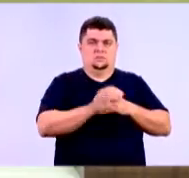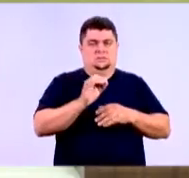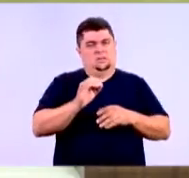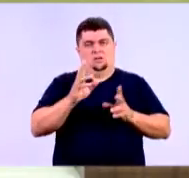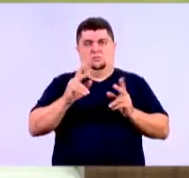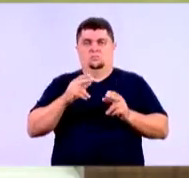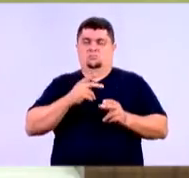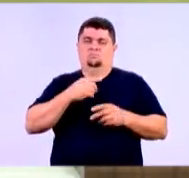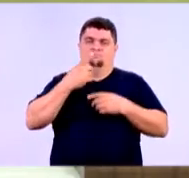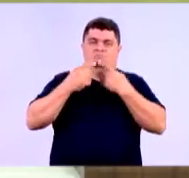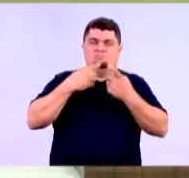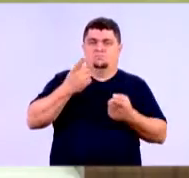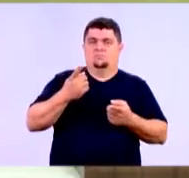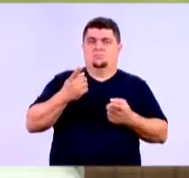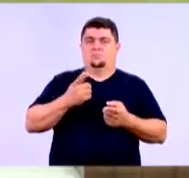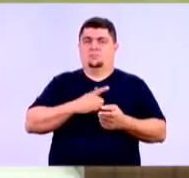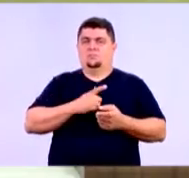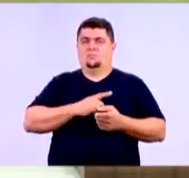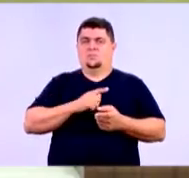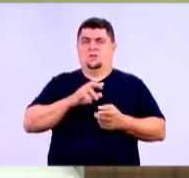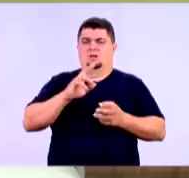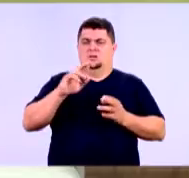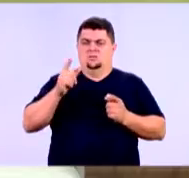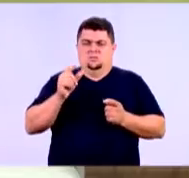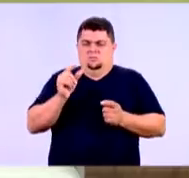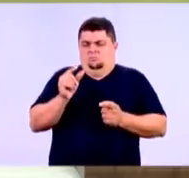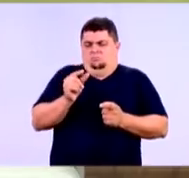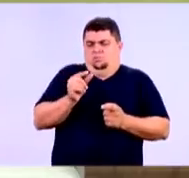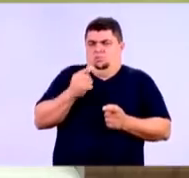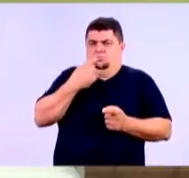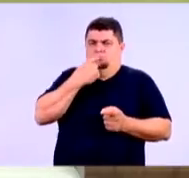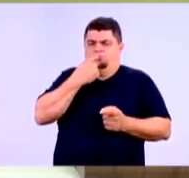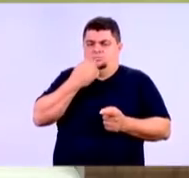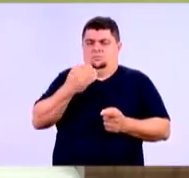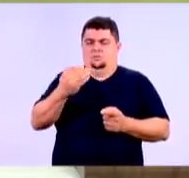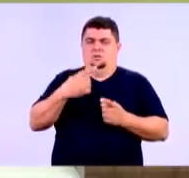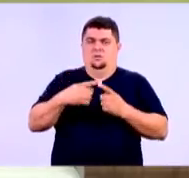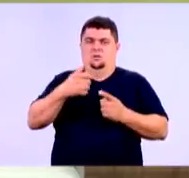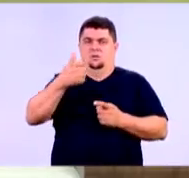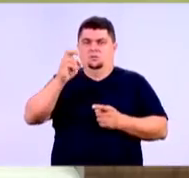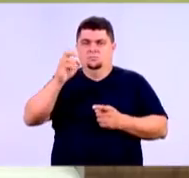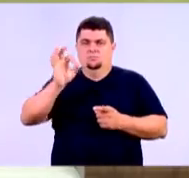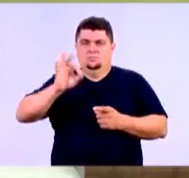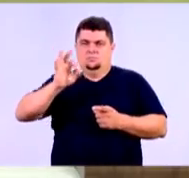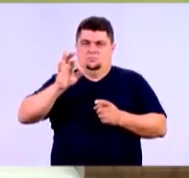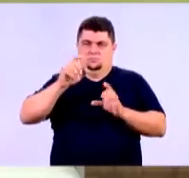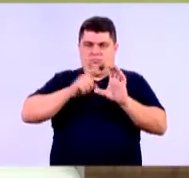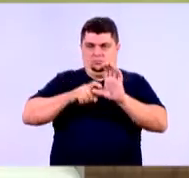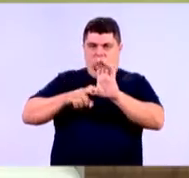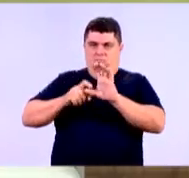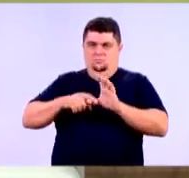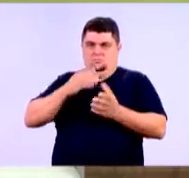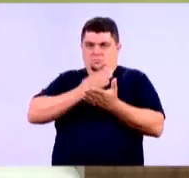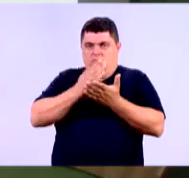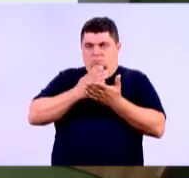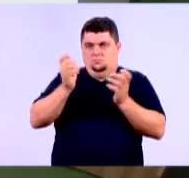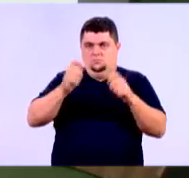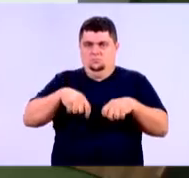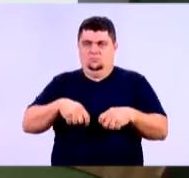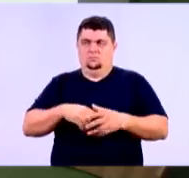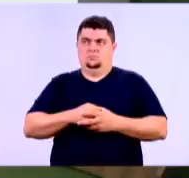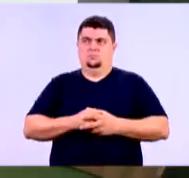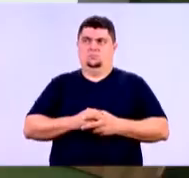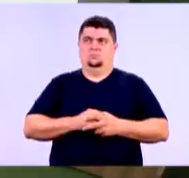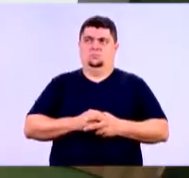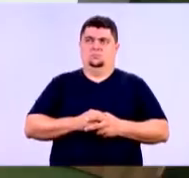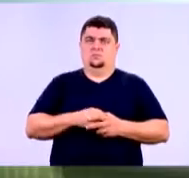nesse caso. Porém, é uma diferença pouco pequena, né? Apenas 15% das dívidas ficariam em aberto a serem renegociadas. E ela vai